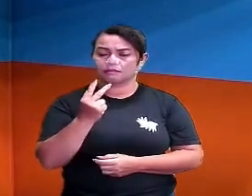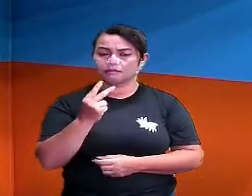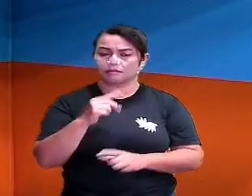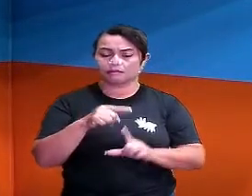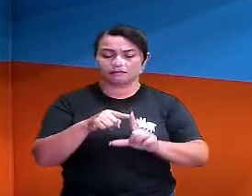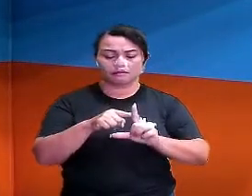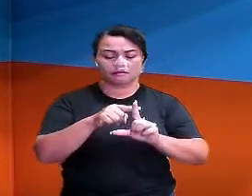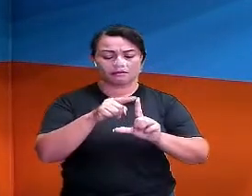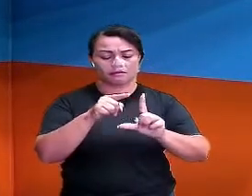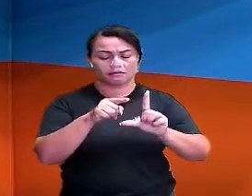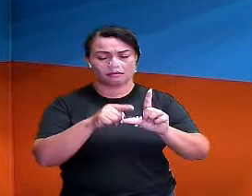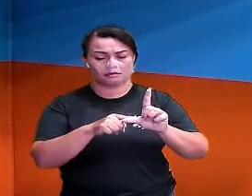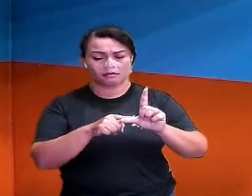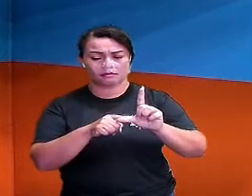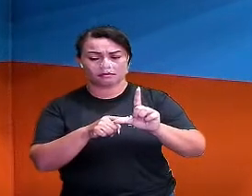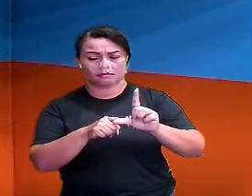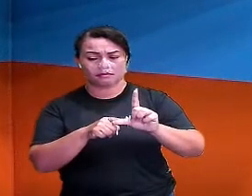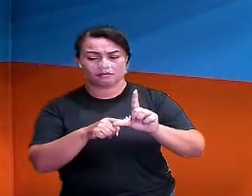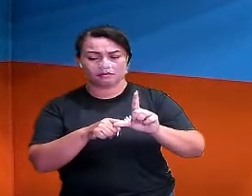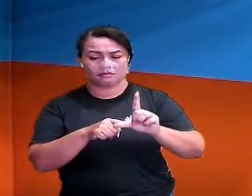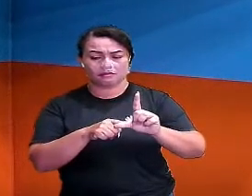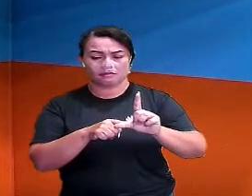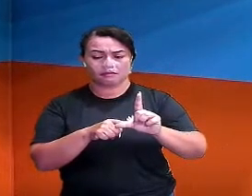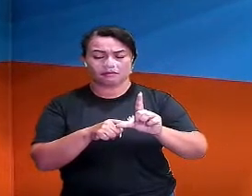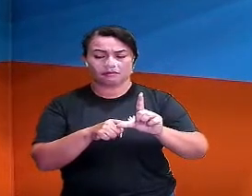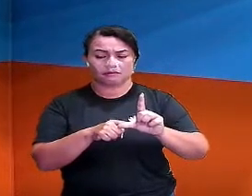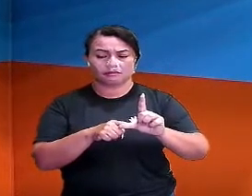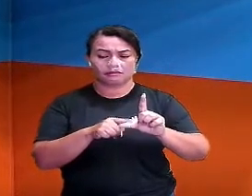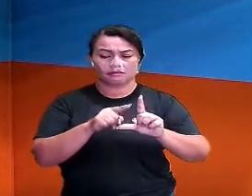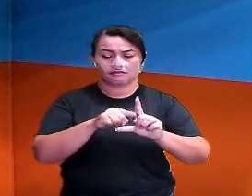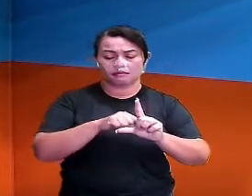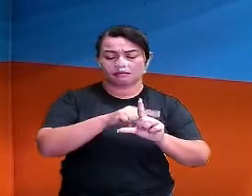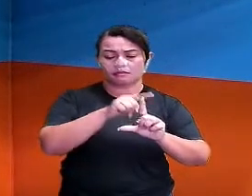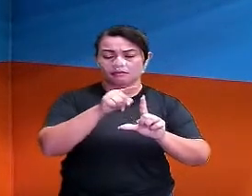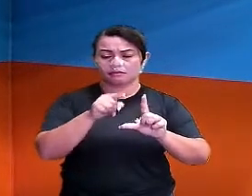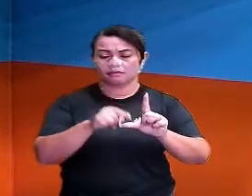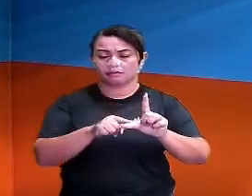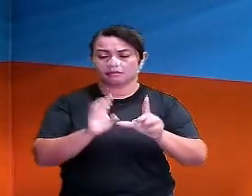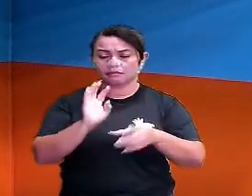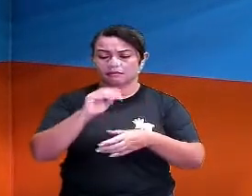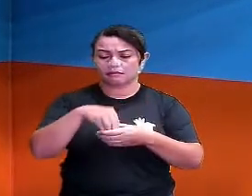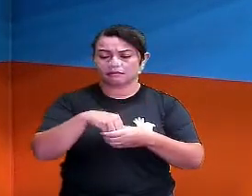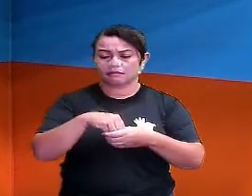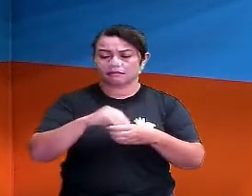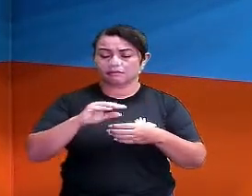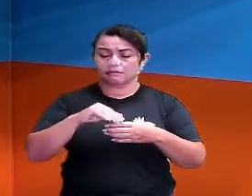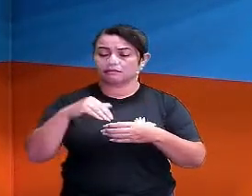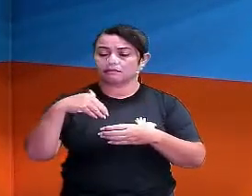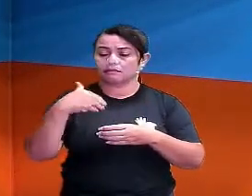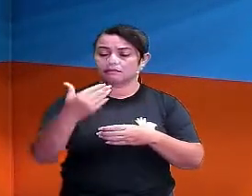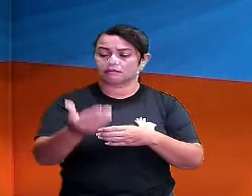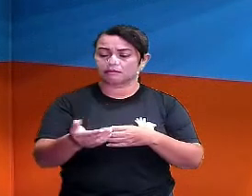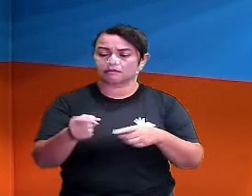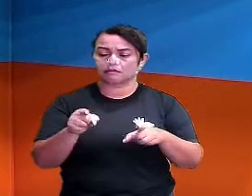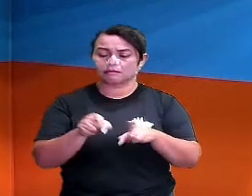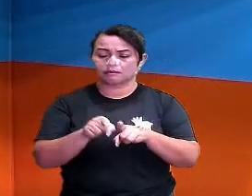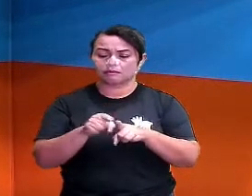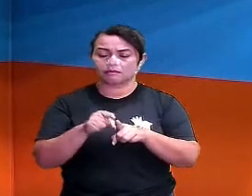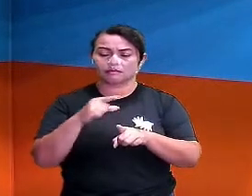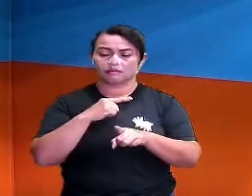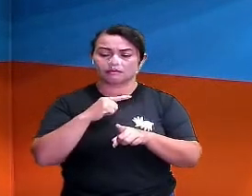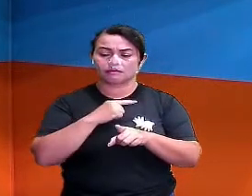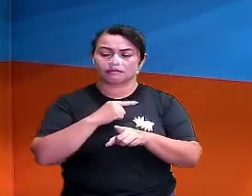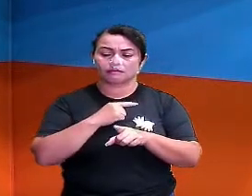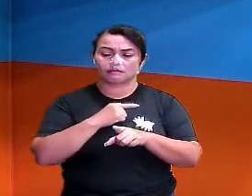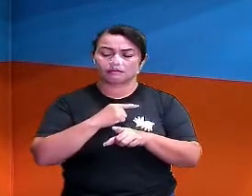2 lados consecutivos eu tenho a formação do ângulo, né? Na parte interna. O externo são formados por um